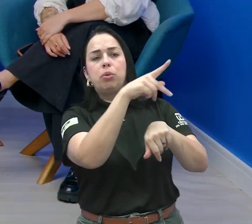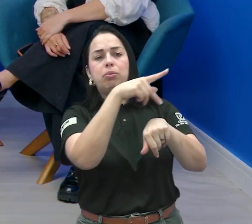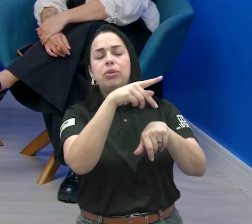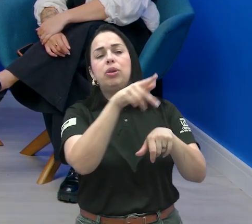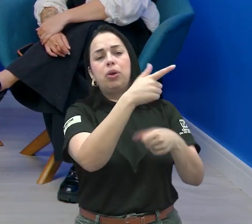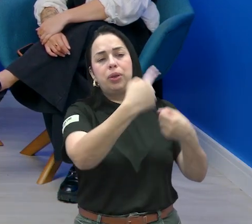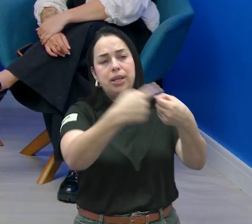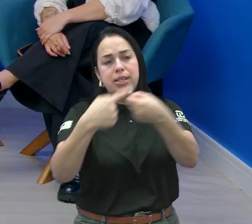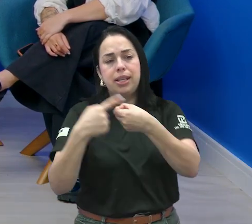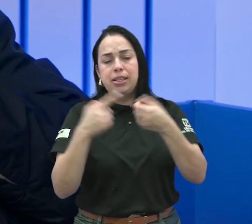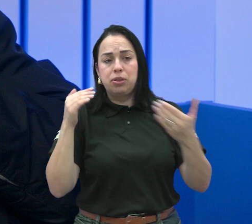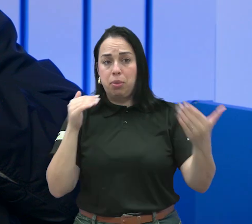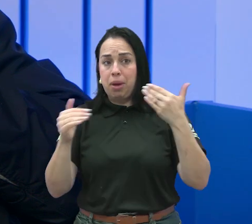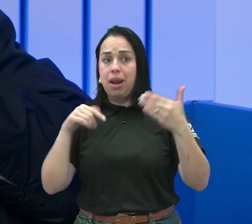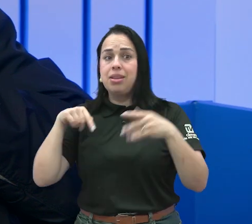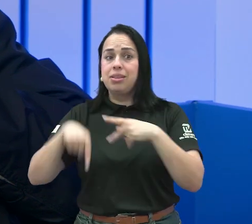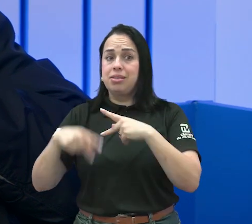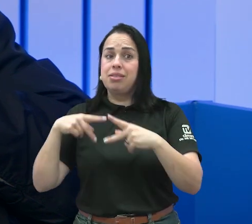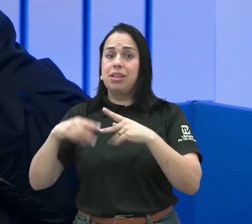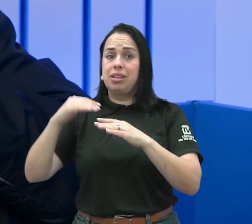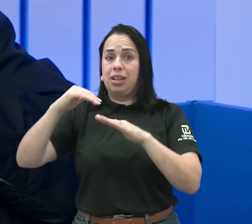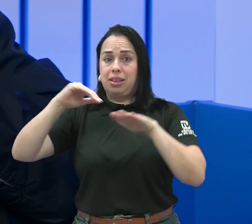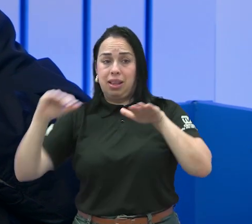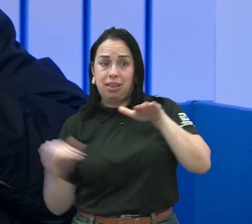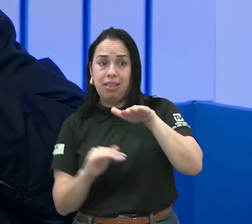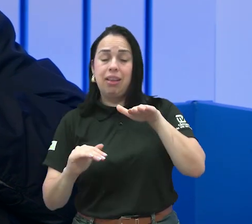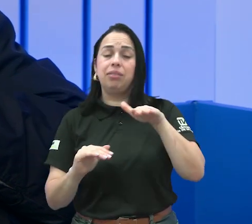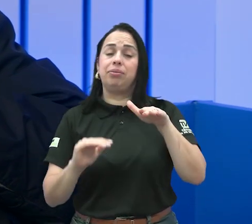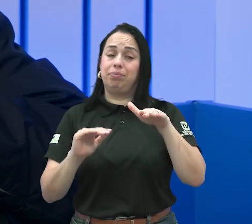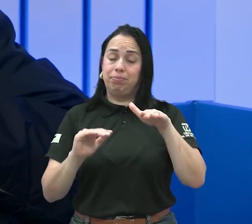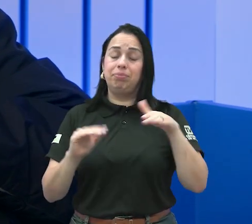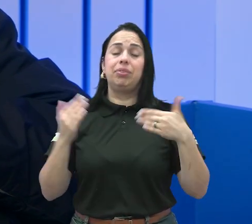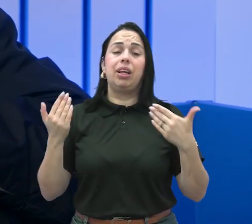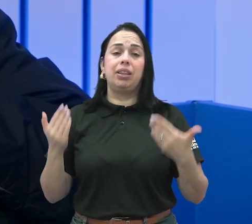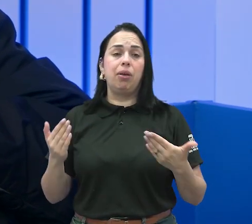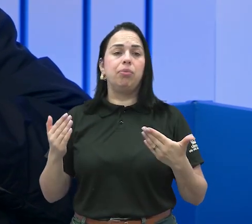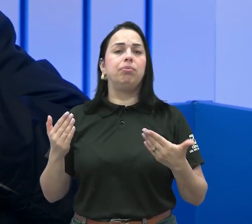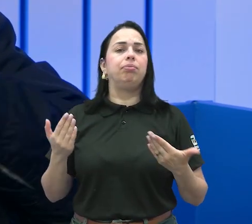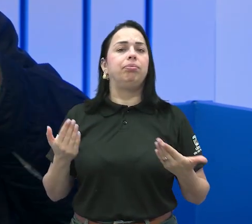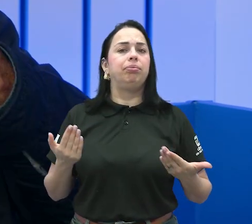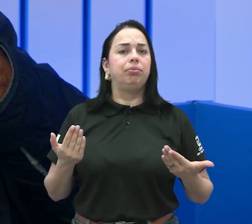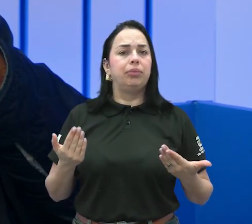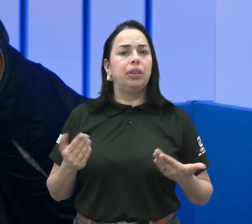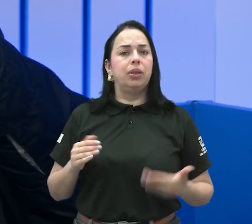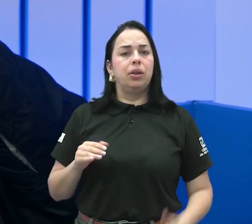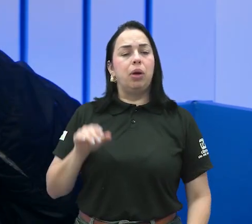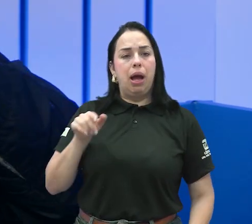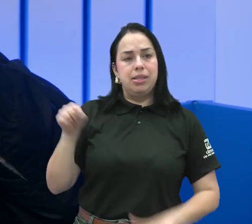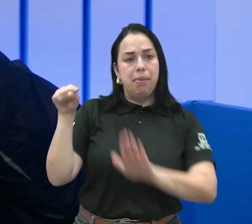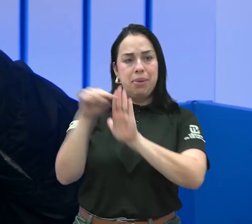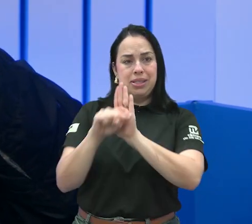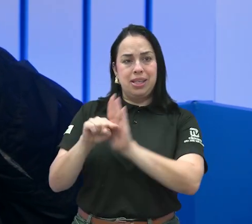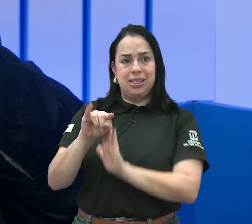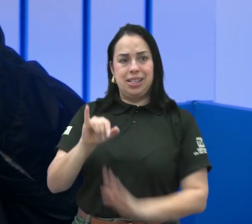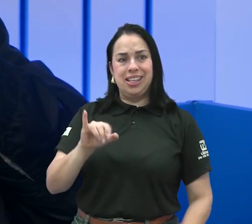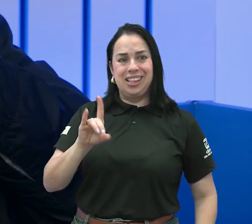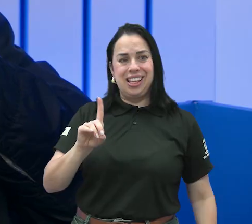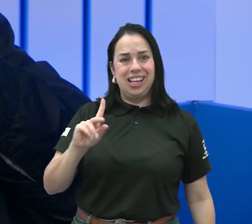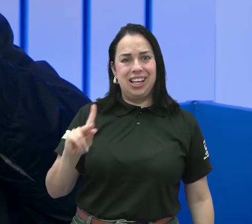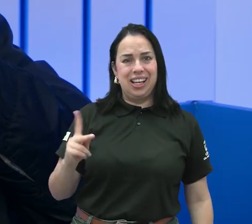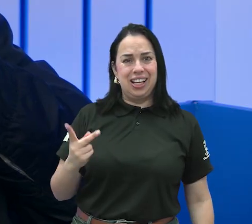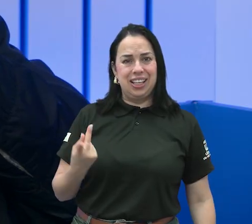renda e do que a saúde e a longevidade. Ora, então o IDH